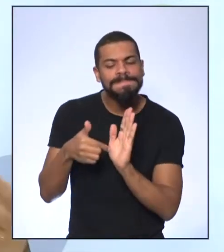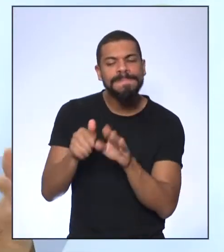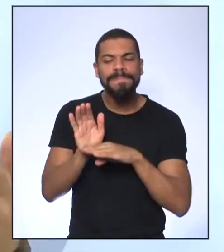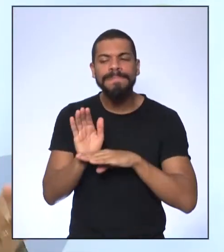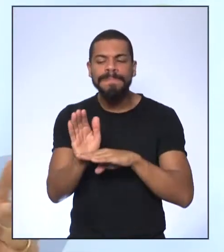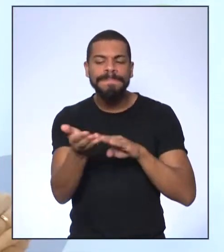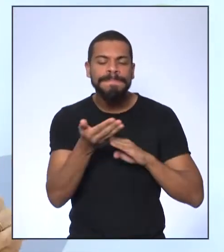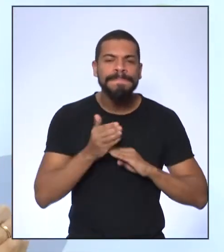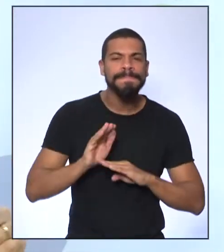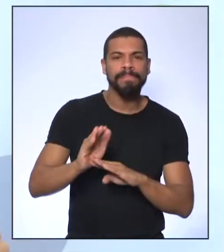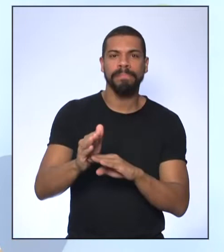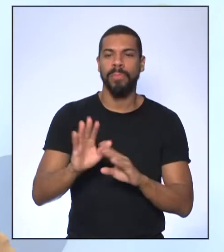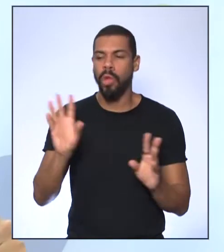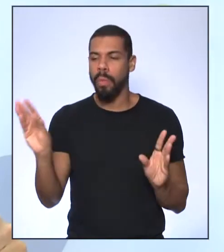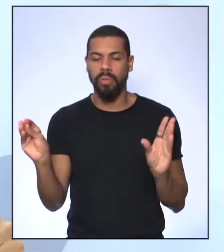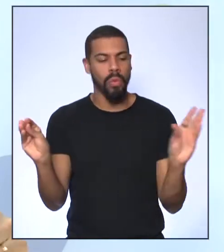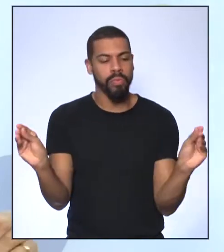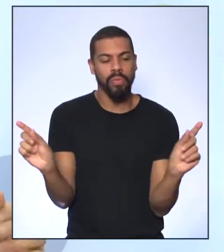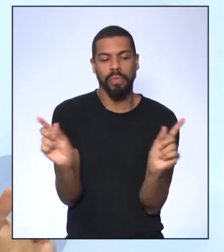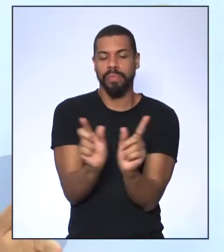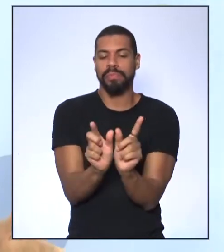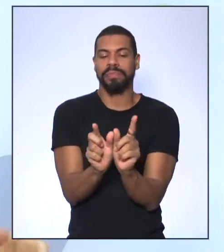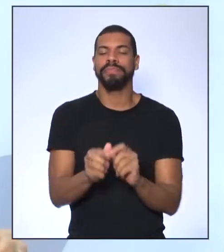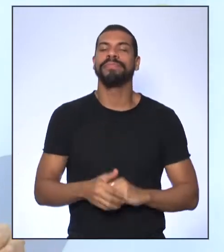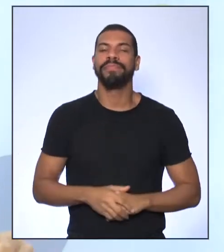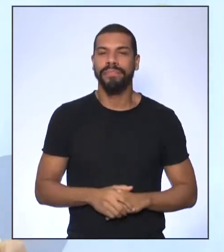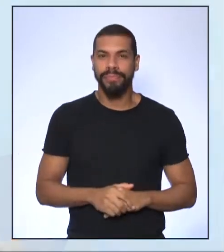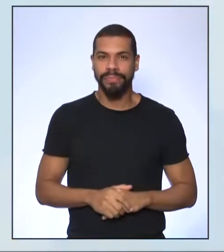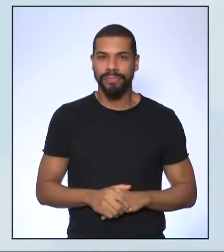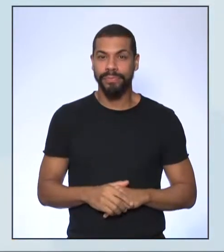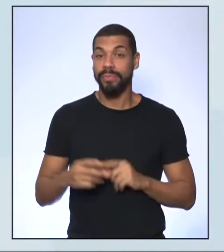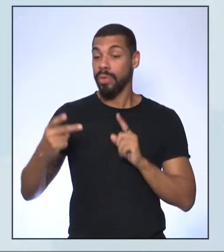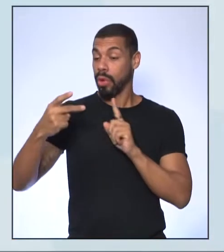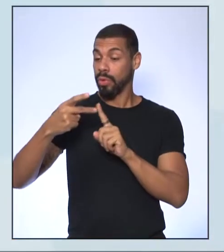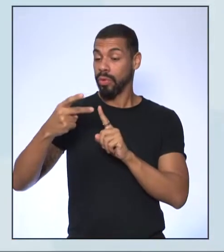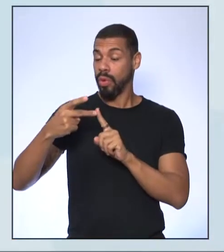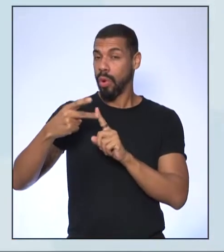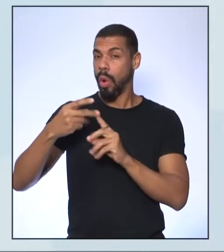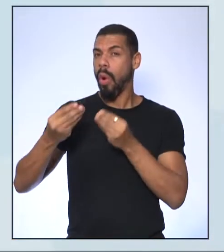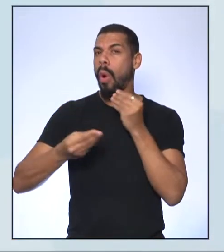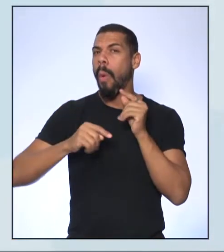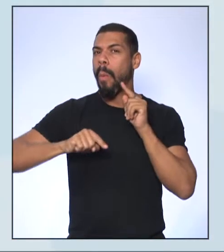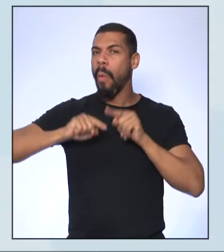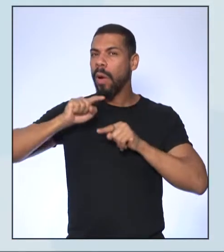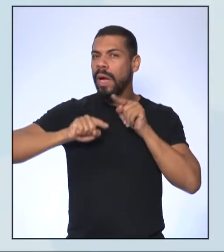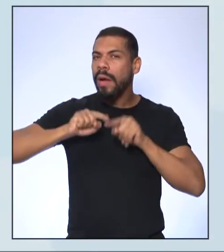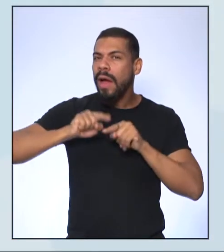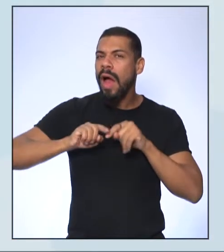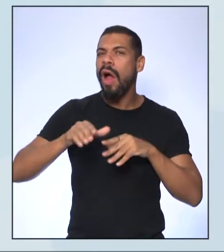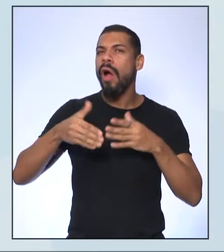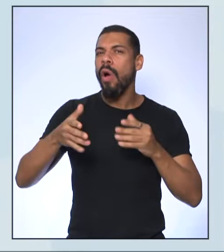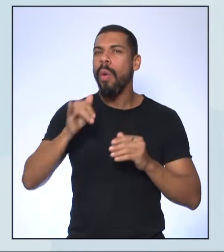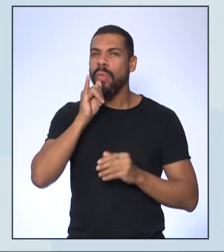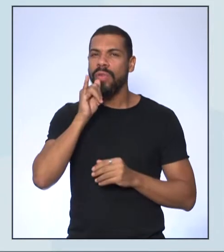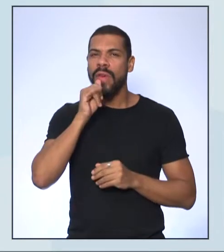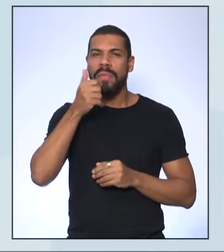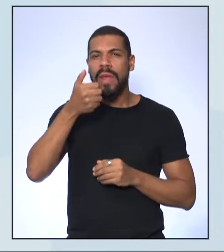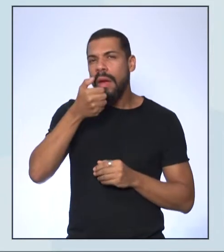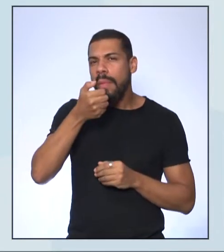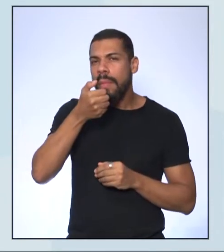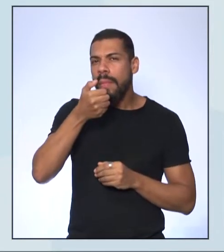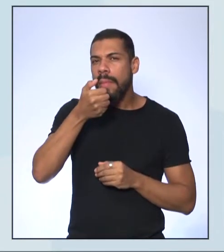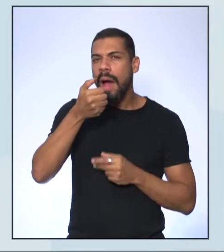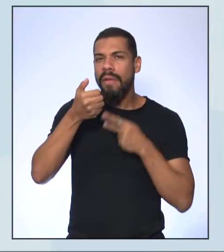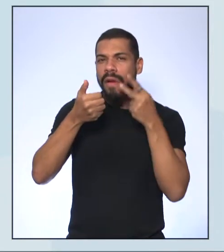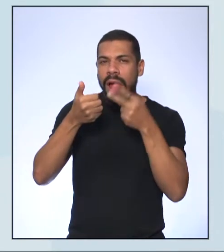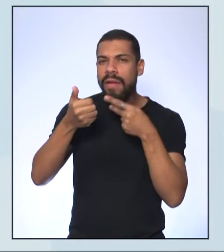áudios, e aí você formula. Segunda parte, selecionar o equipamento. selecionou o equipamento, se você tem um gravador de áudio, ele